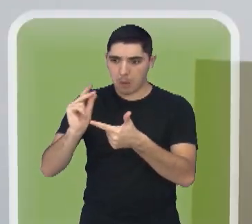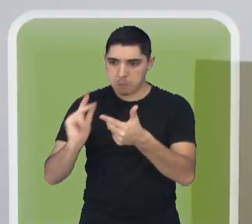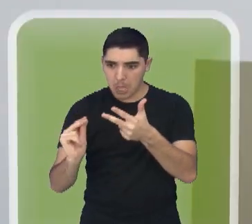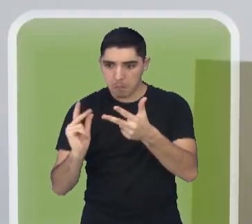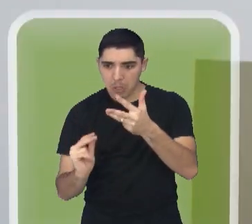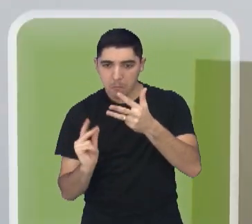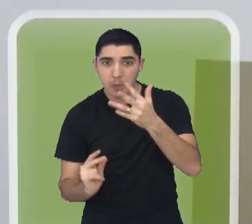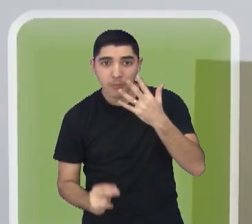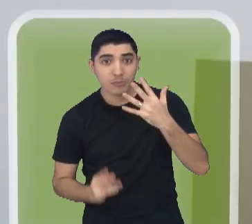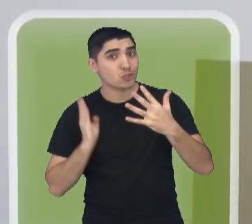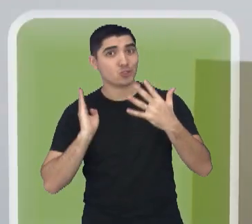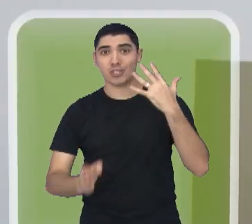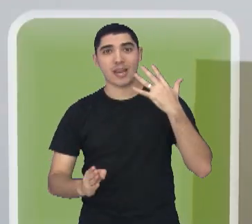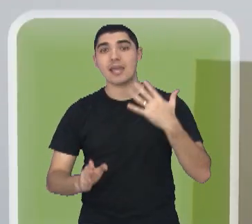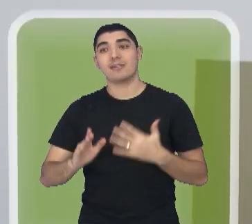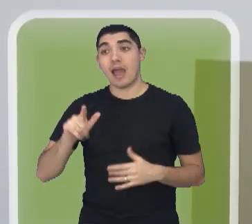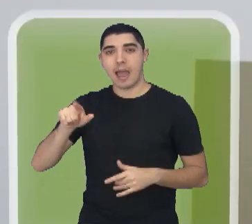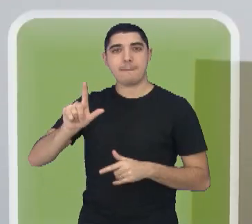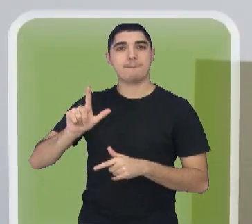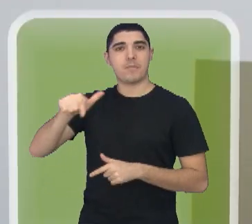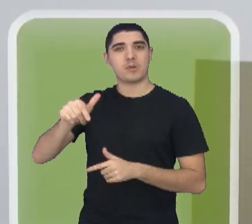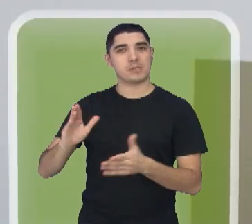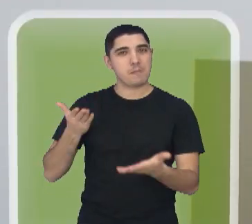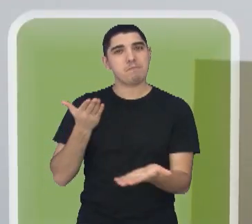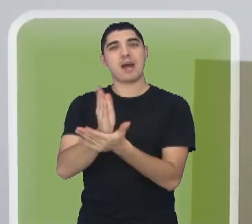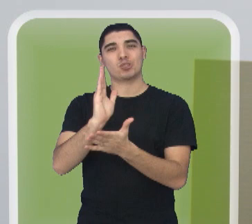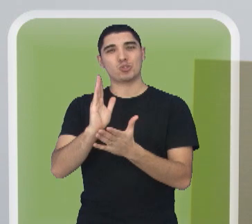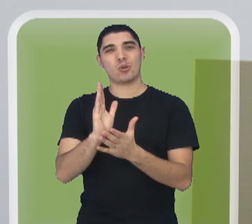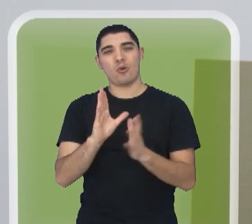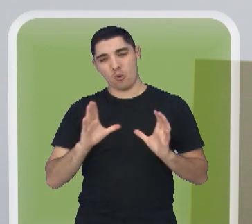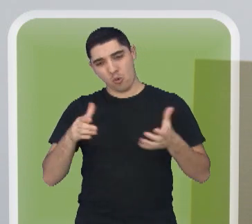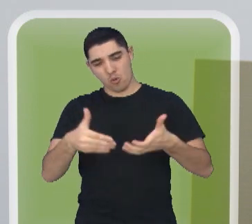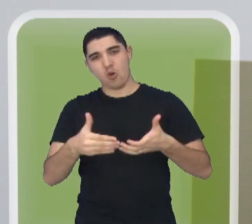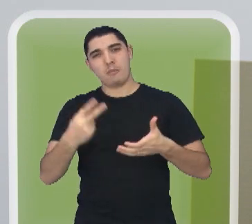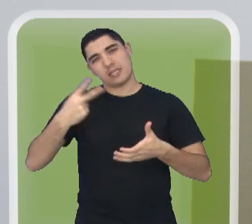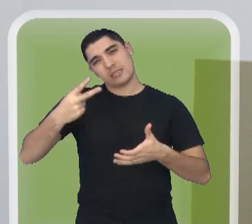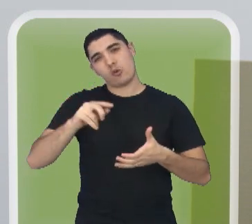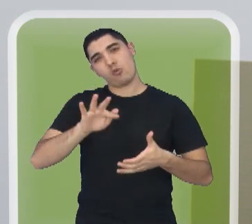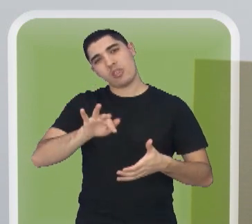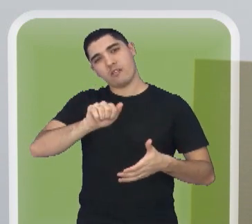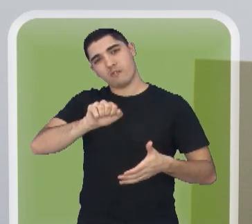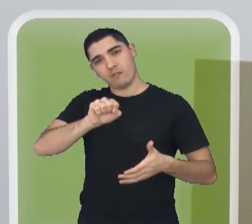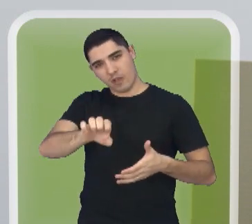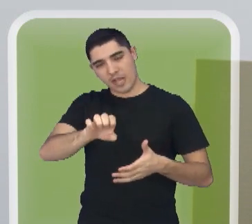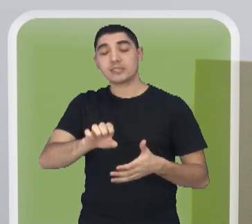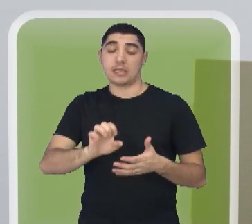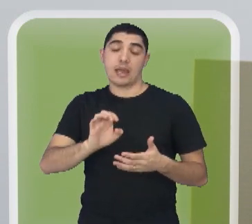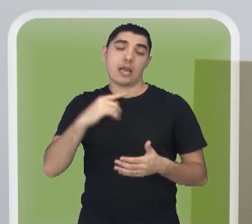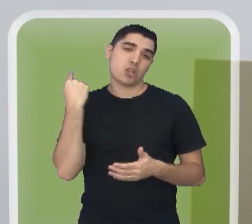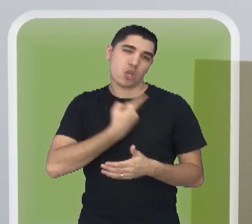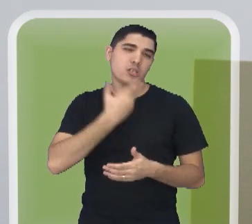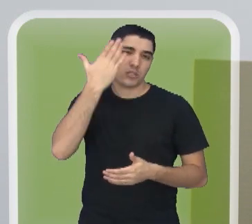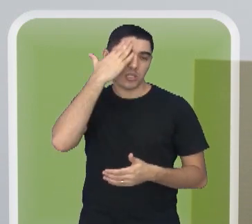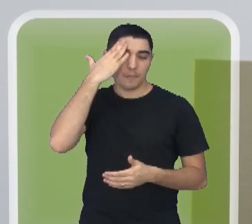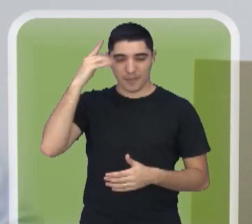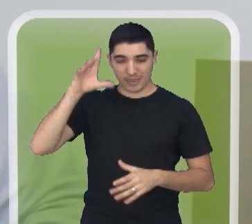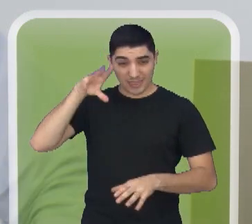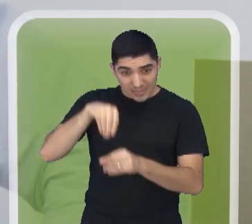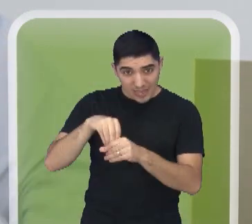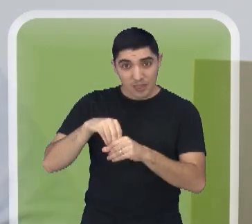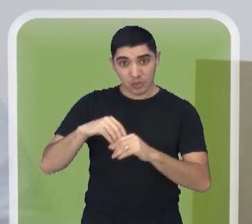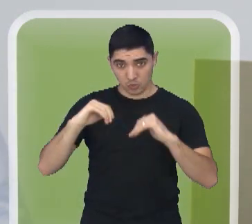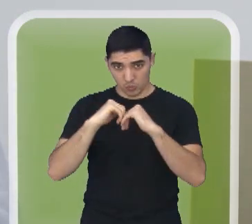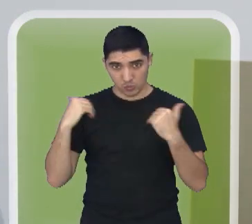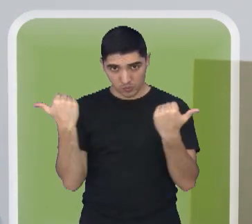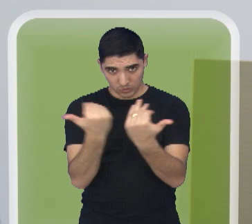já passou por uma segunda fase, aí o objetivo, a gente sabia que jogando em casa a gente poderia criar um clima difícil para o